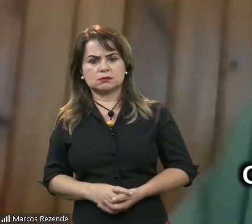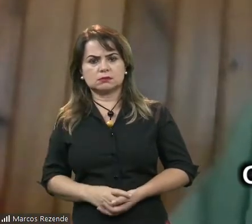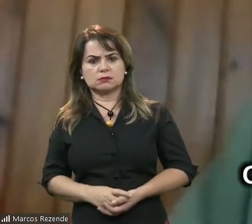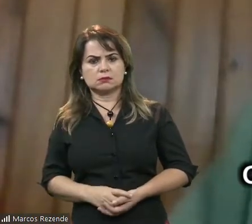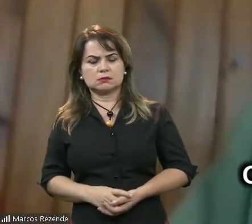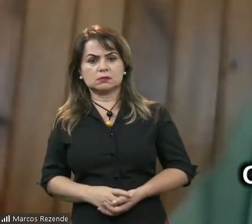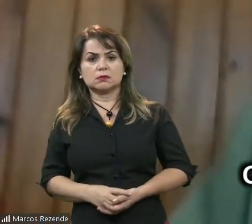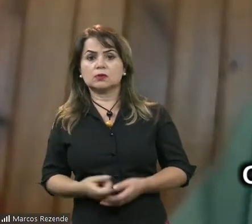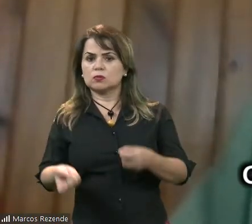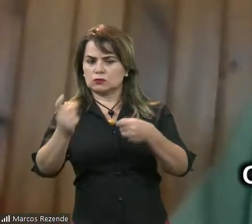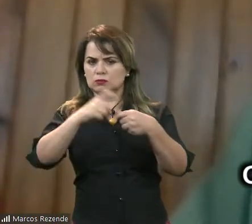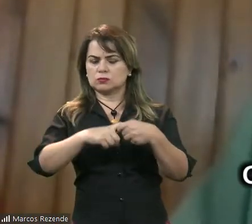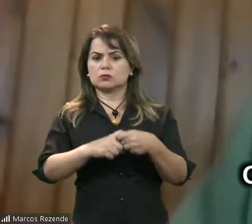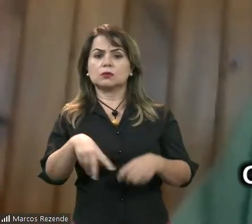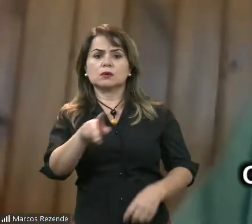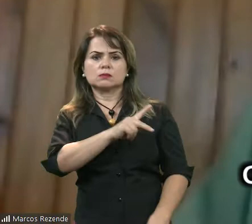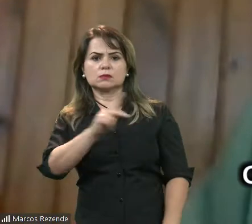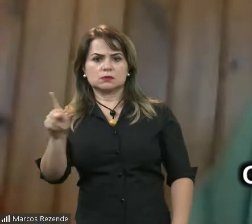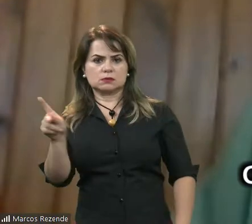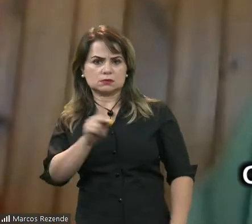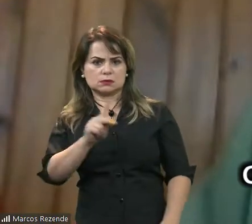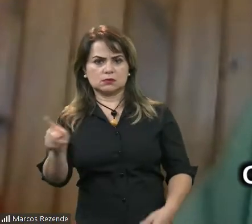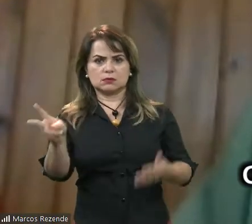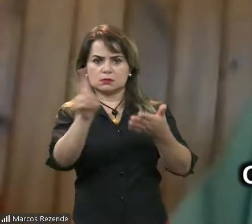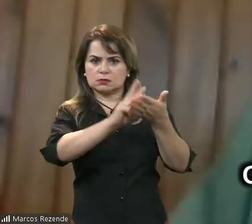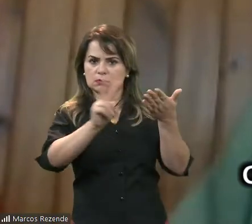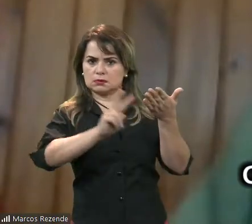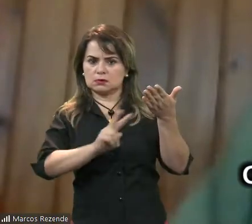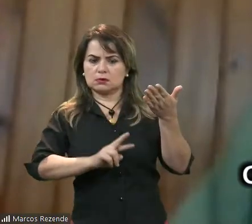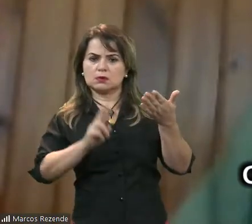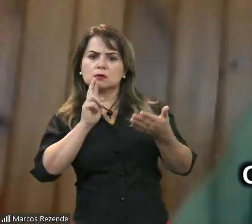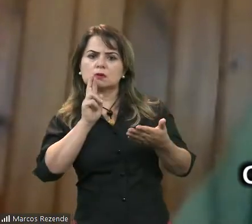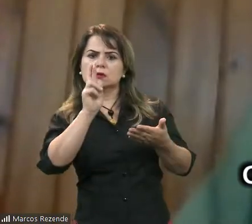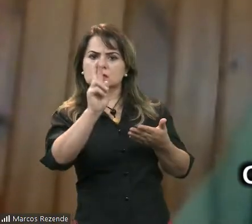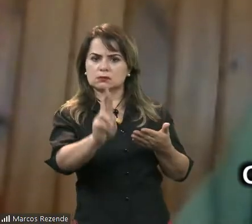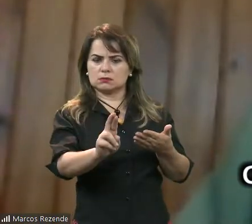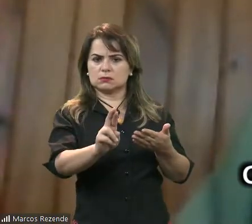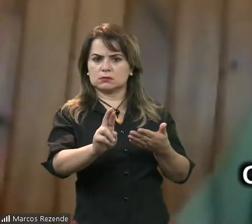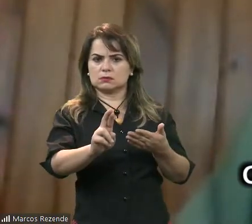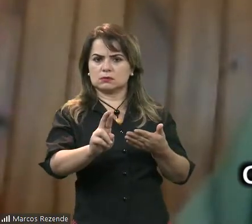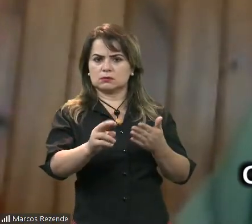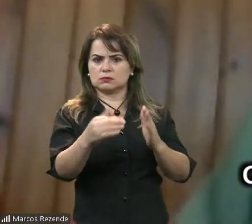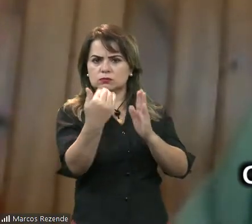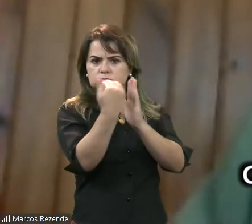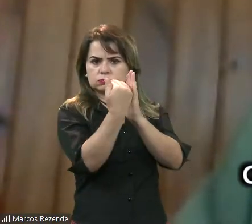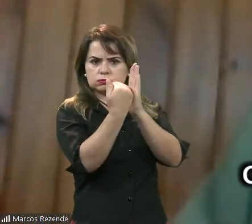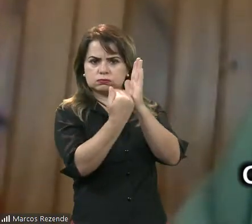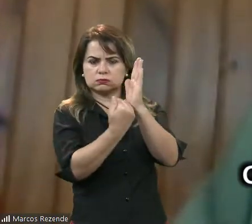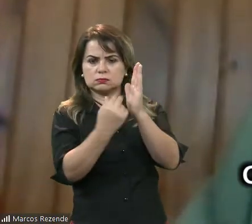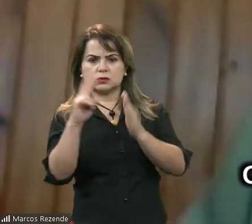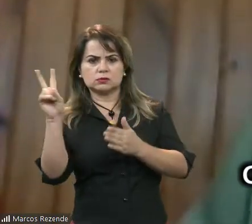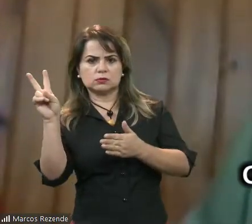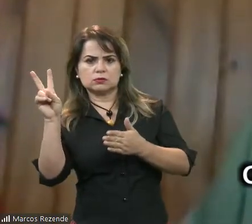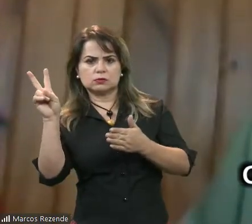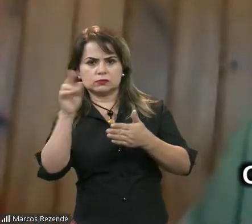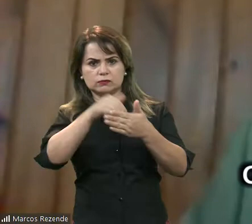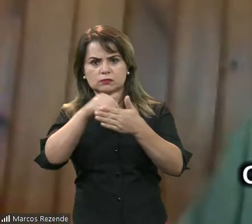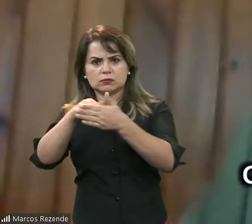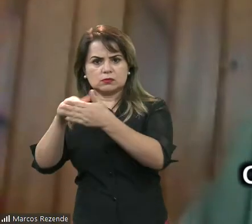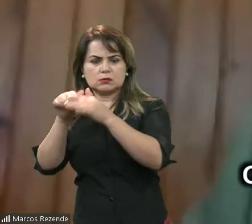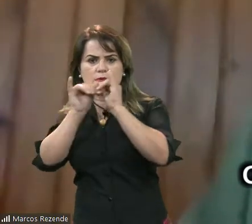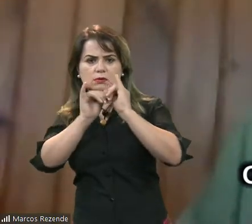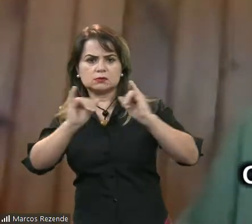votos, a presidência fará a leitura do resultado na ordem decrescente de votos e proclamará